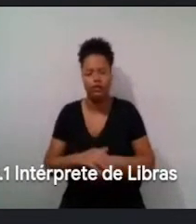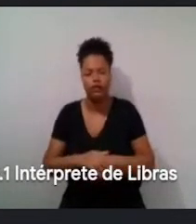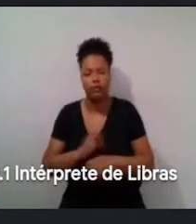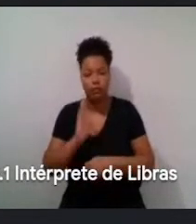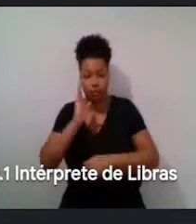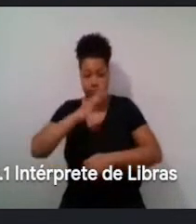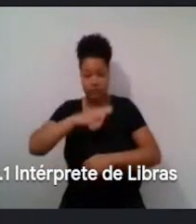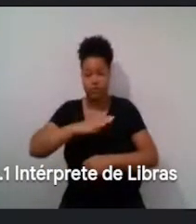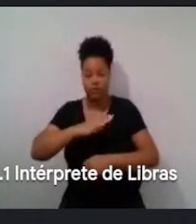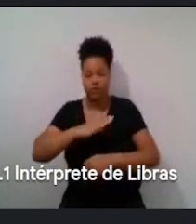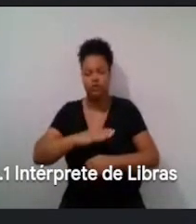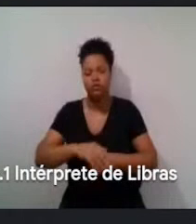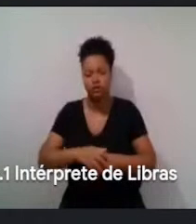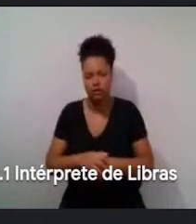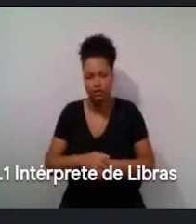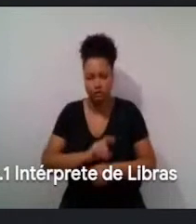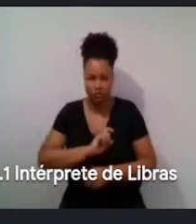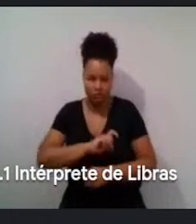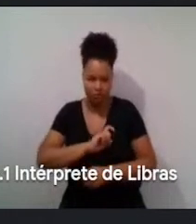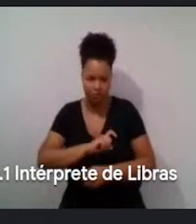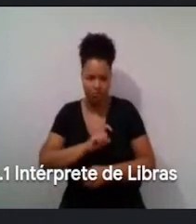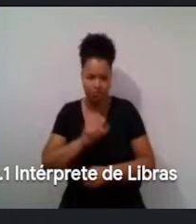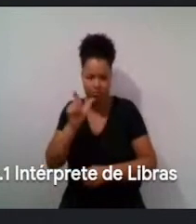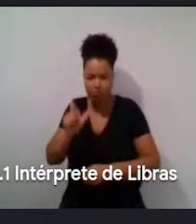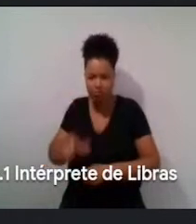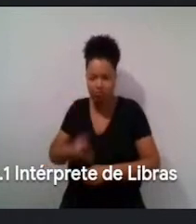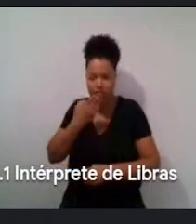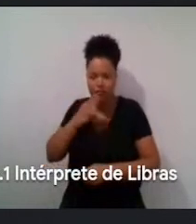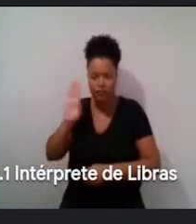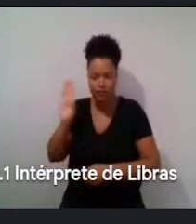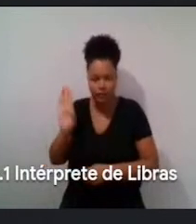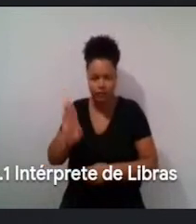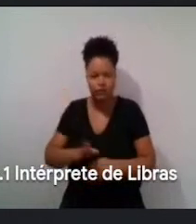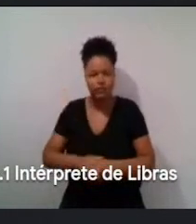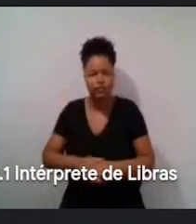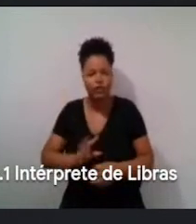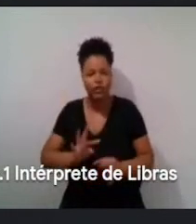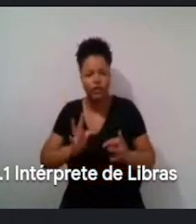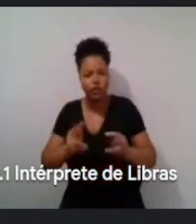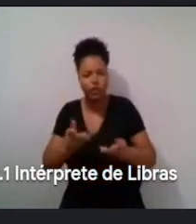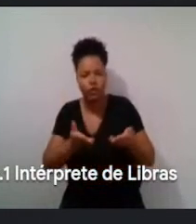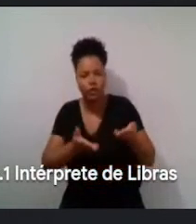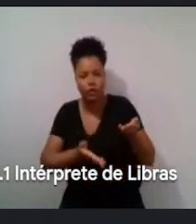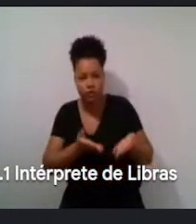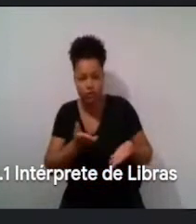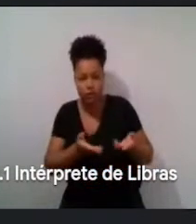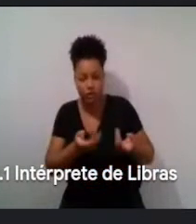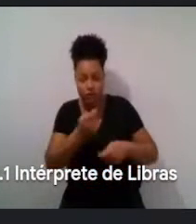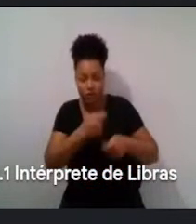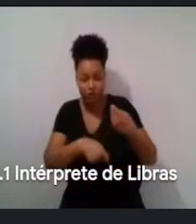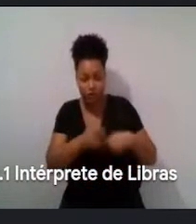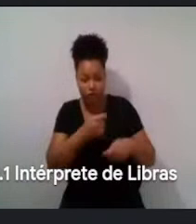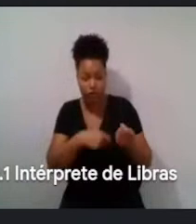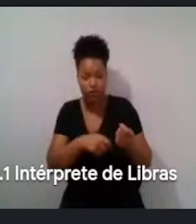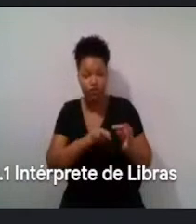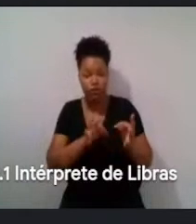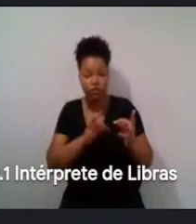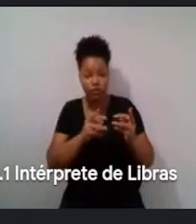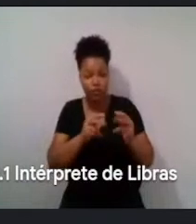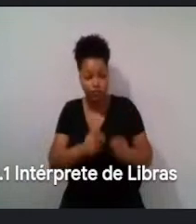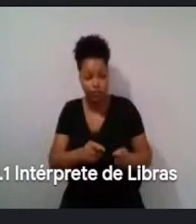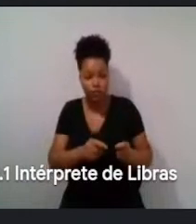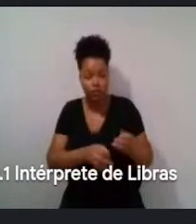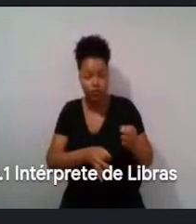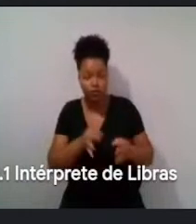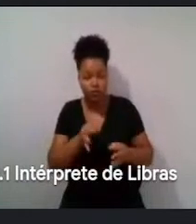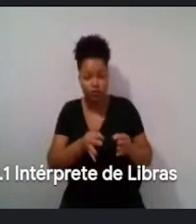Esses balanços e os precedentes, eles constam nos autos, o balanço e os precedentes da corte